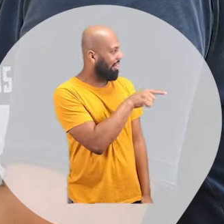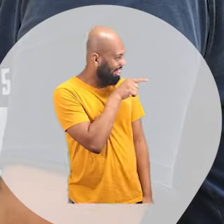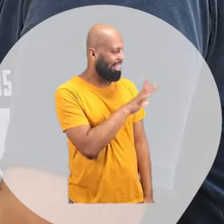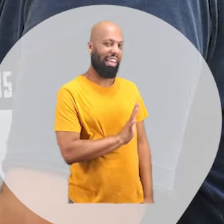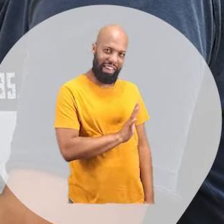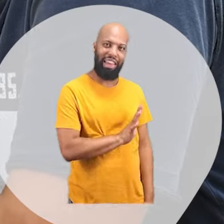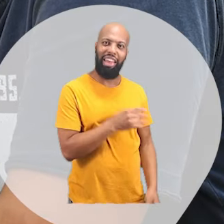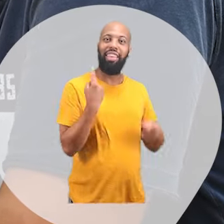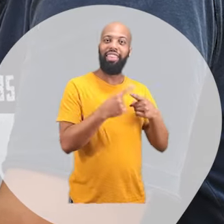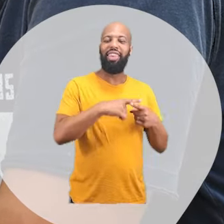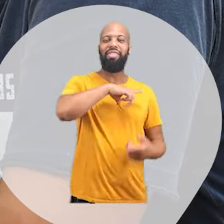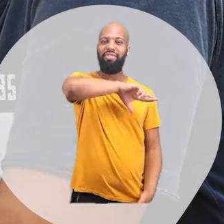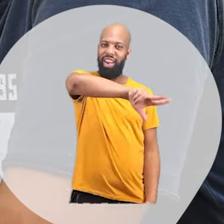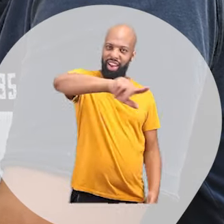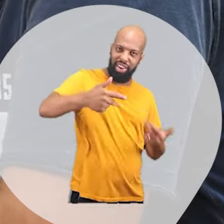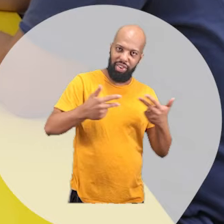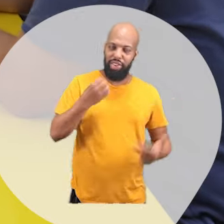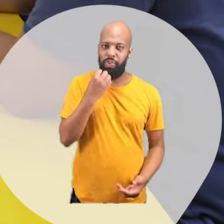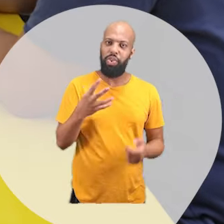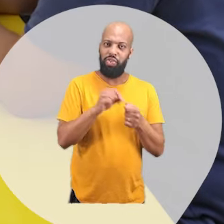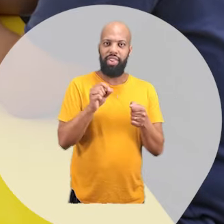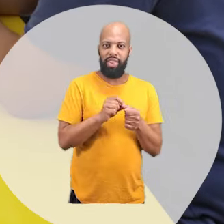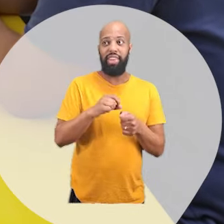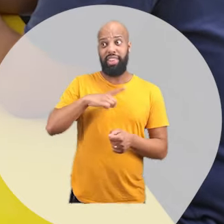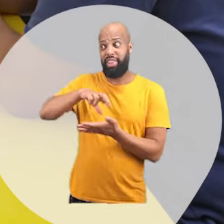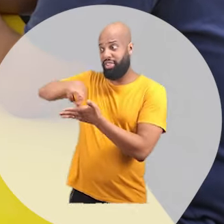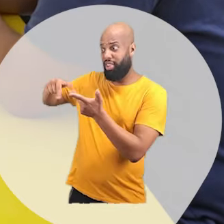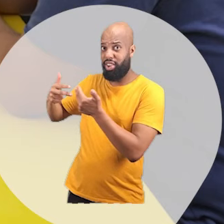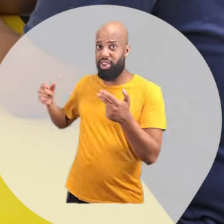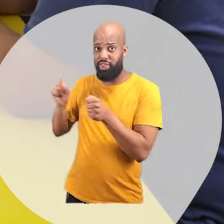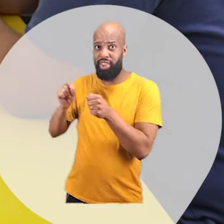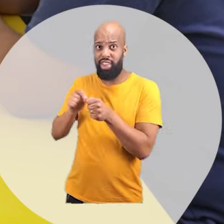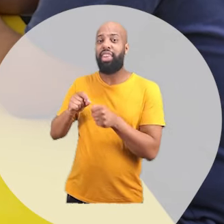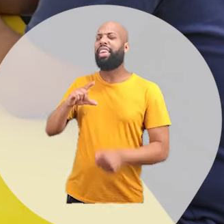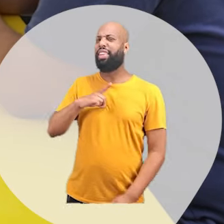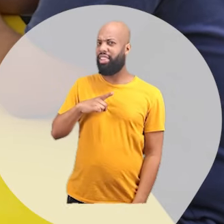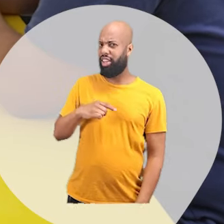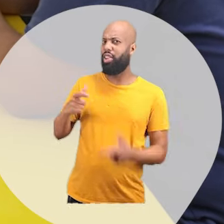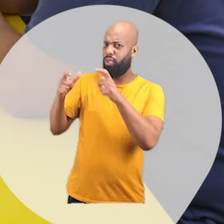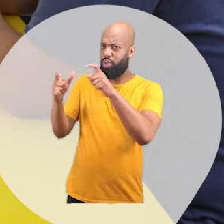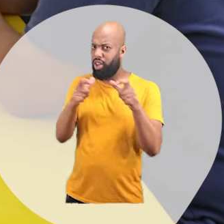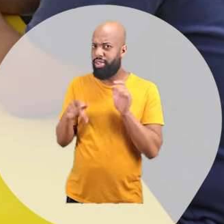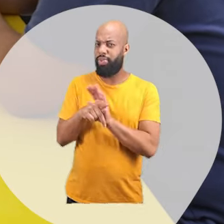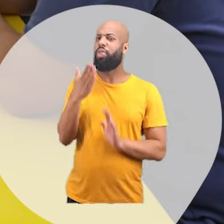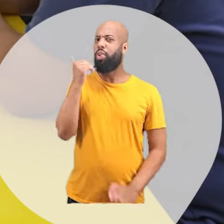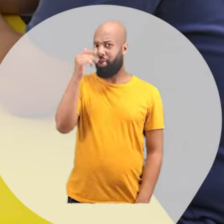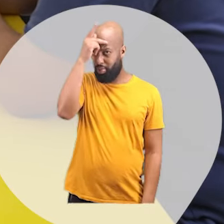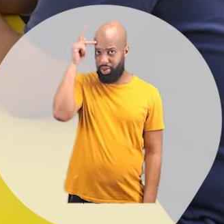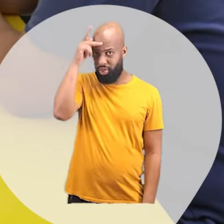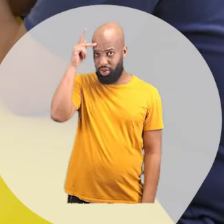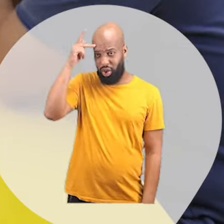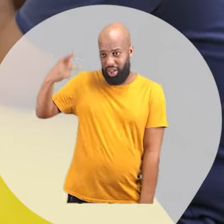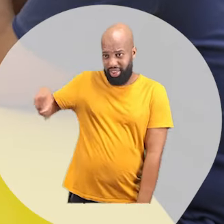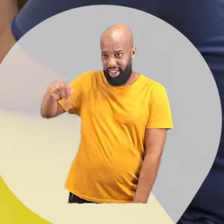porque tem muita coisa boa para fazer quem sabe tem várias coisas por aqui Tropical banana a galera lá do escritório é